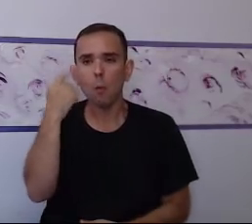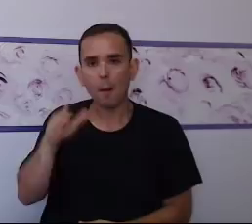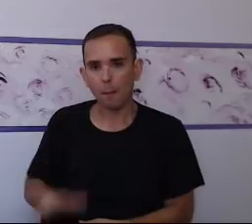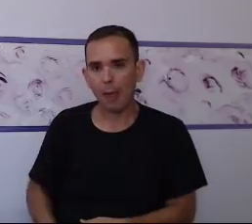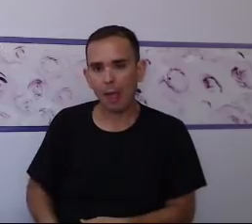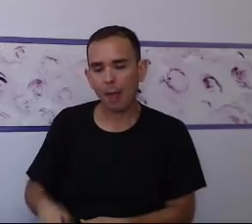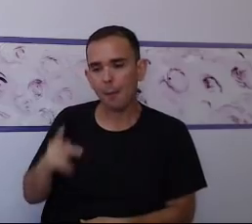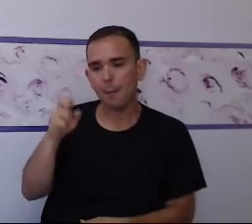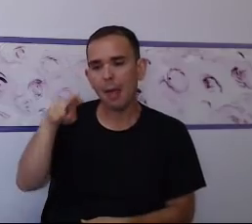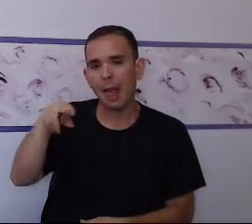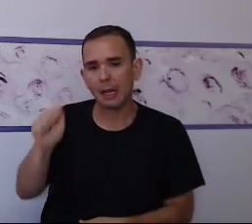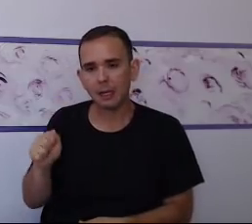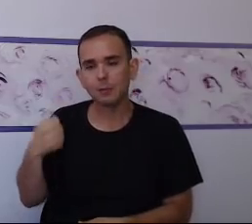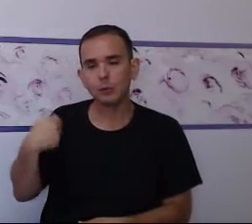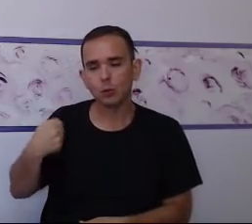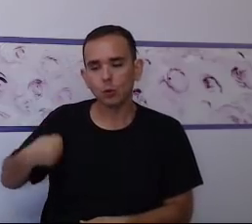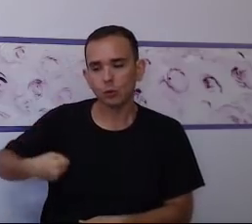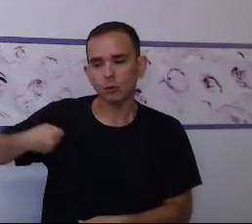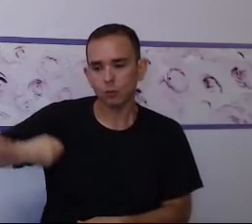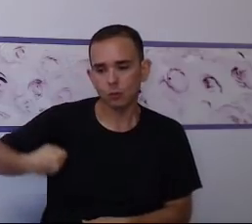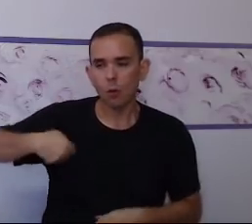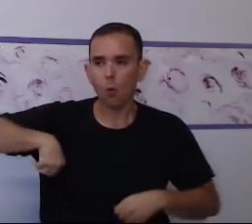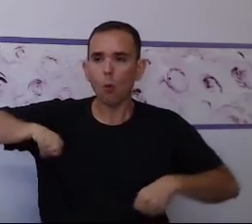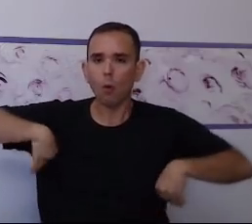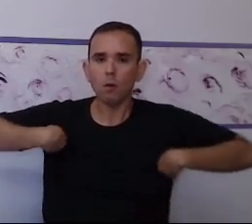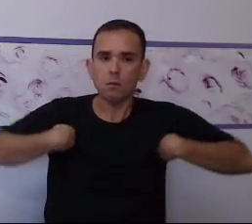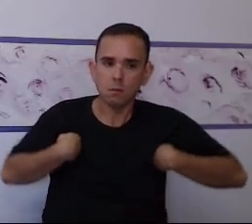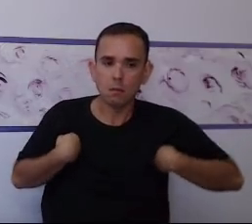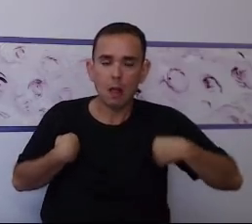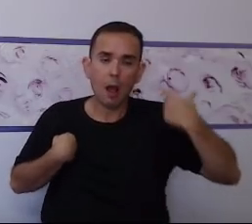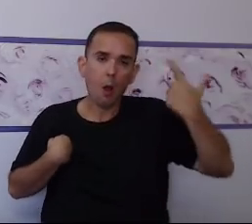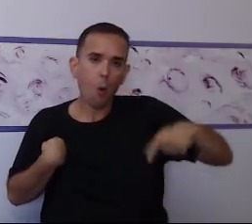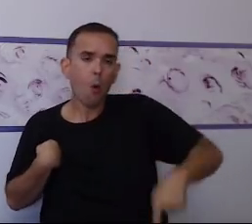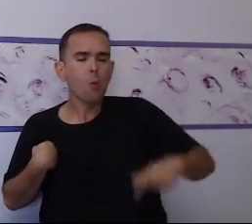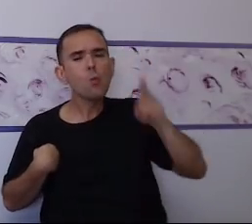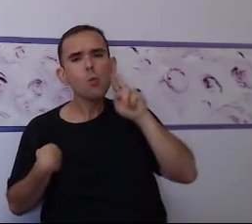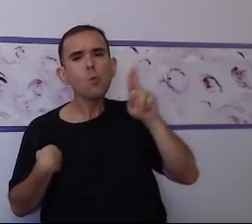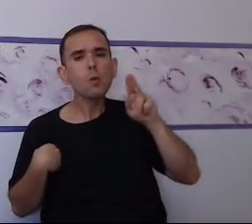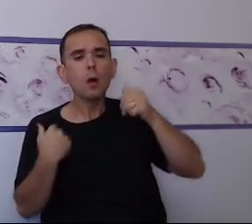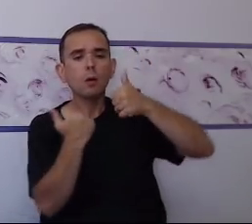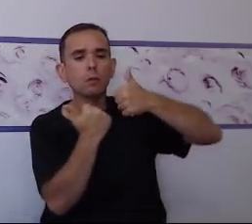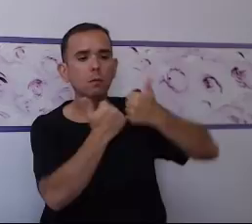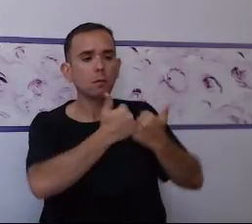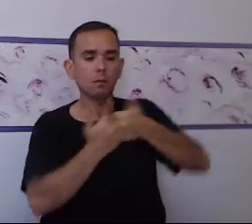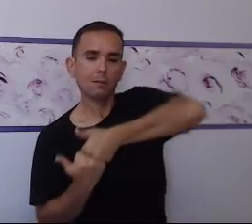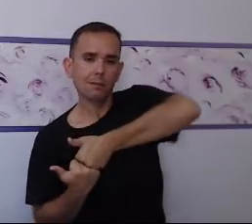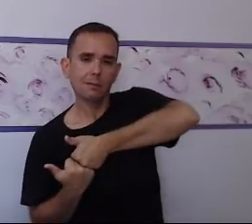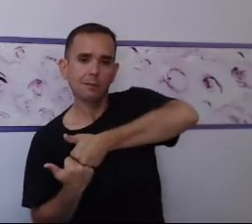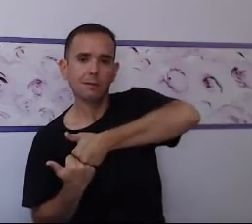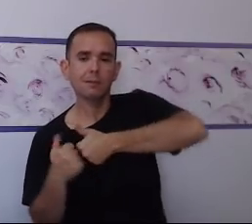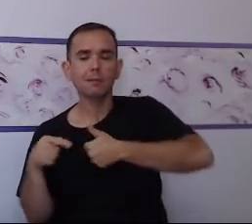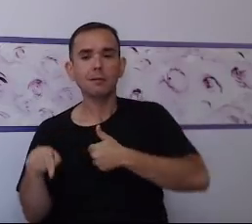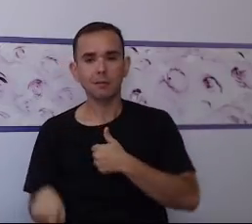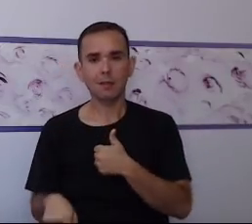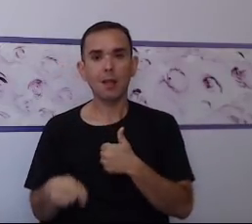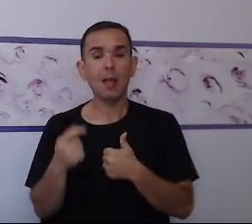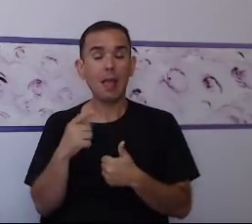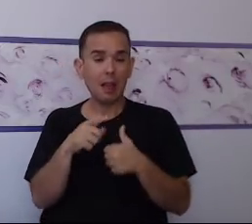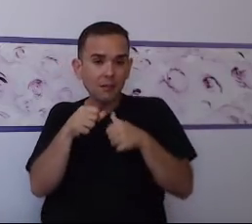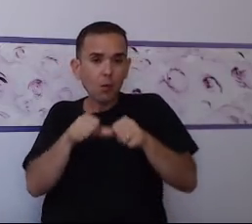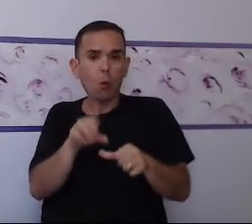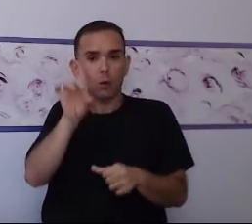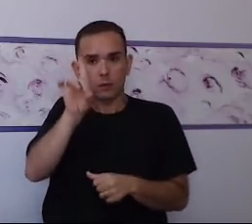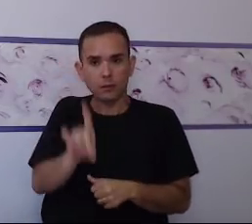pernas e precisou de uma bengala ou de uma muleta, a perna que não machucou supriu esse membro. Então, ele ficou com uma